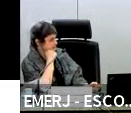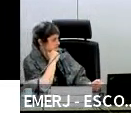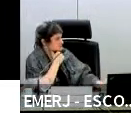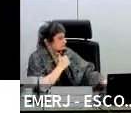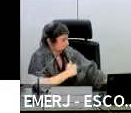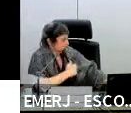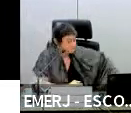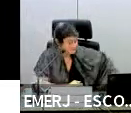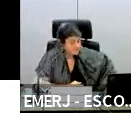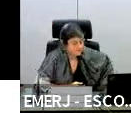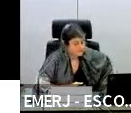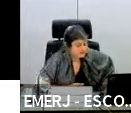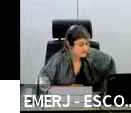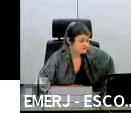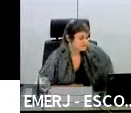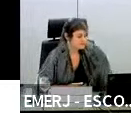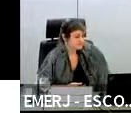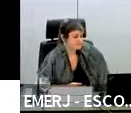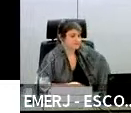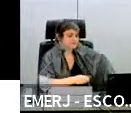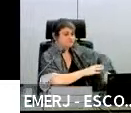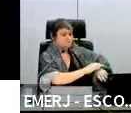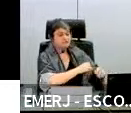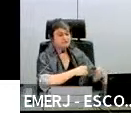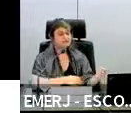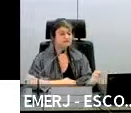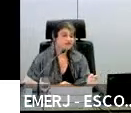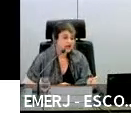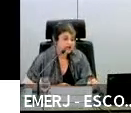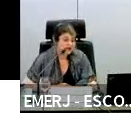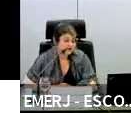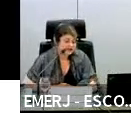talvez mais marcantes da nossa pesquisa.